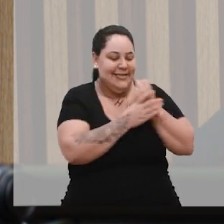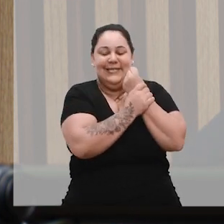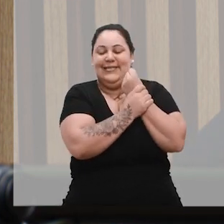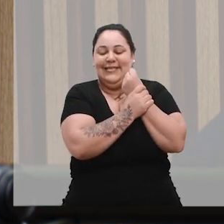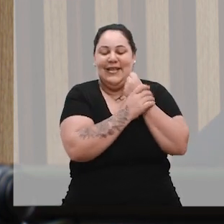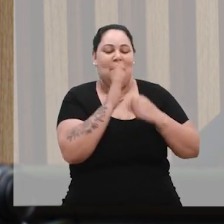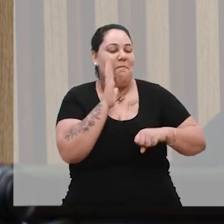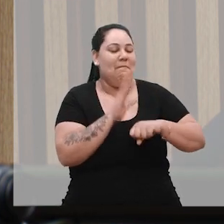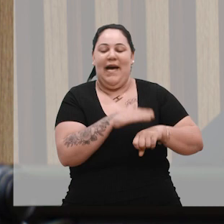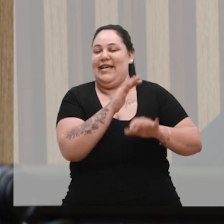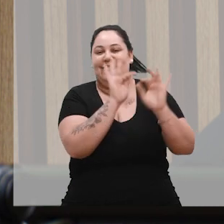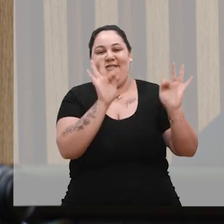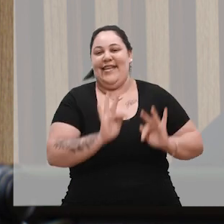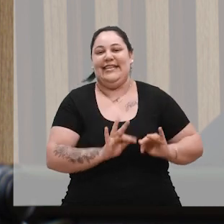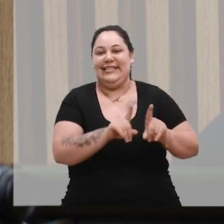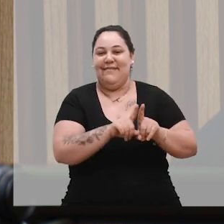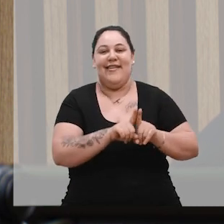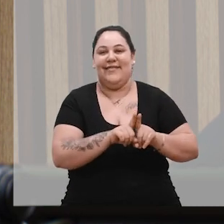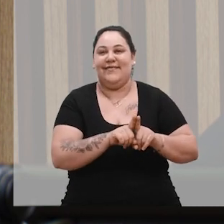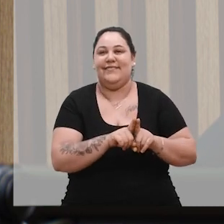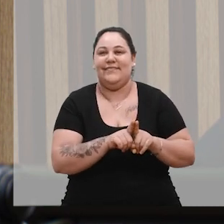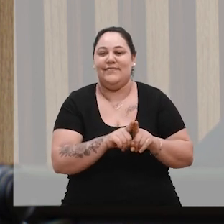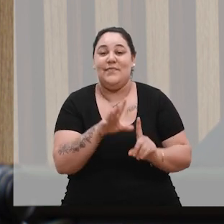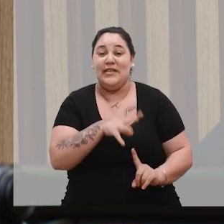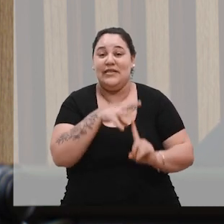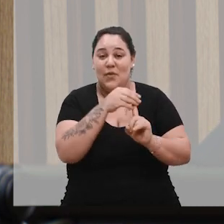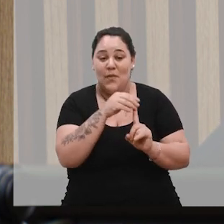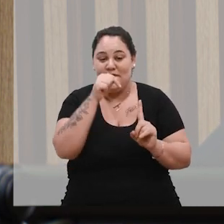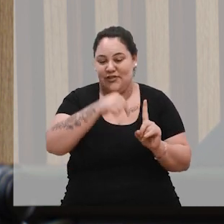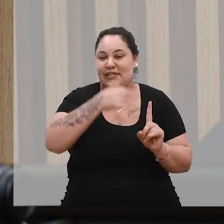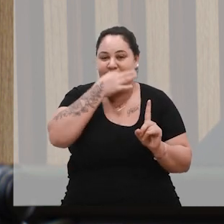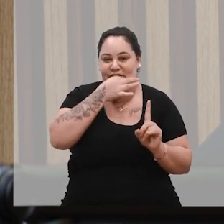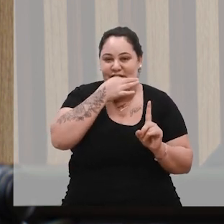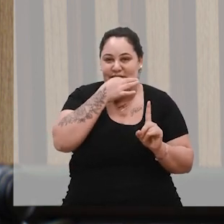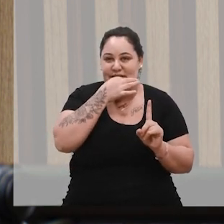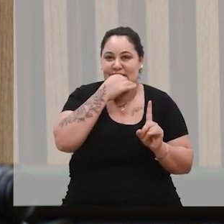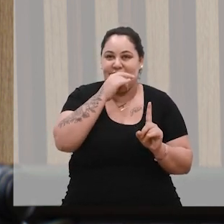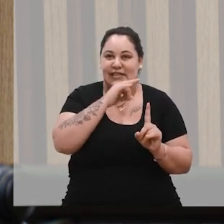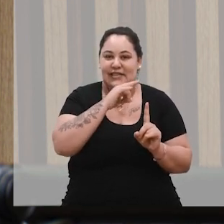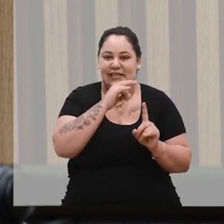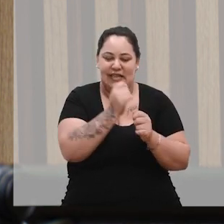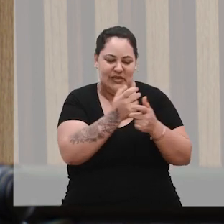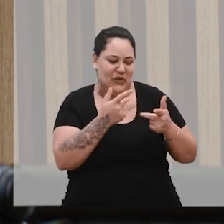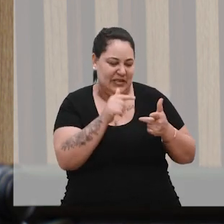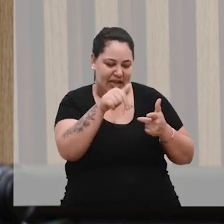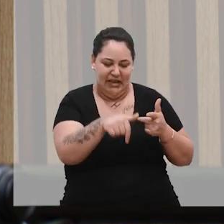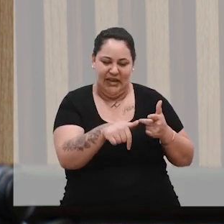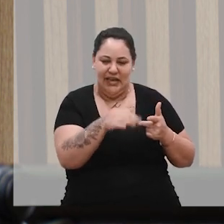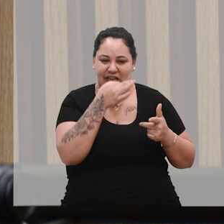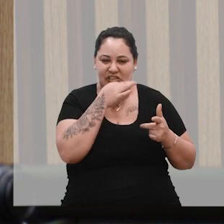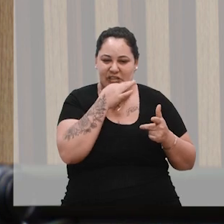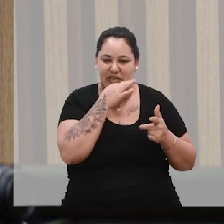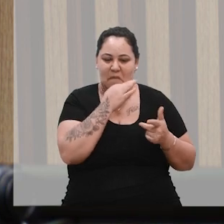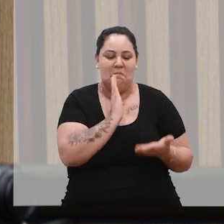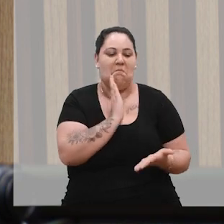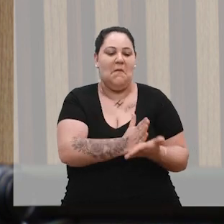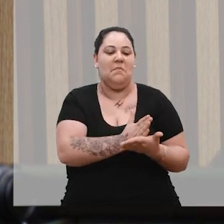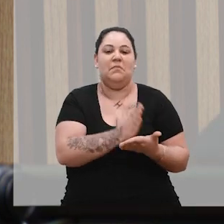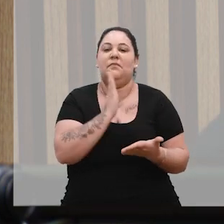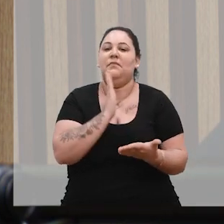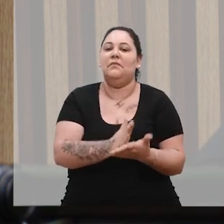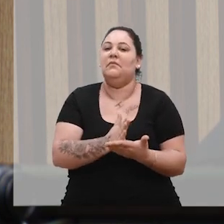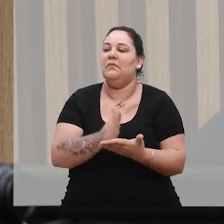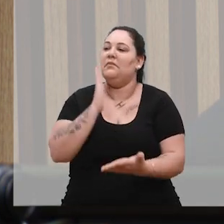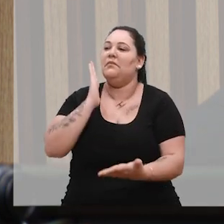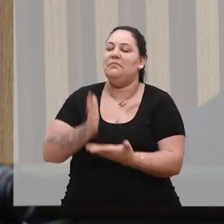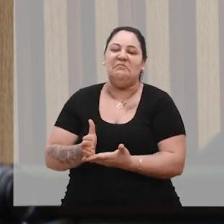Porque a gente tem um estigma, eu vejo pelo menos aqui, principalmente na nossa cidade, de que as coisas têm que ser meio taxativas, assim,